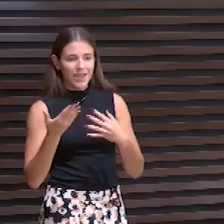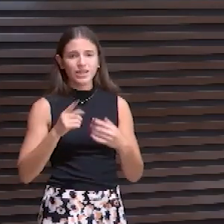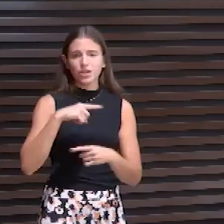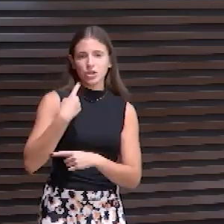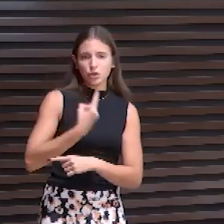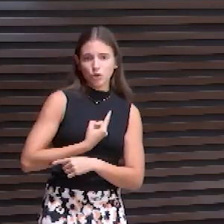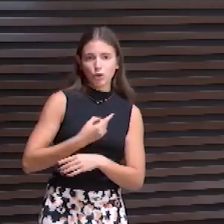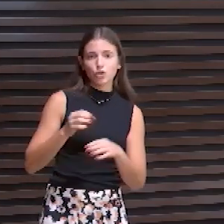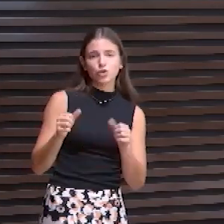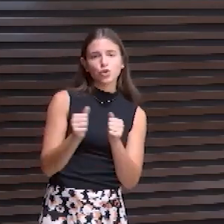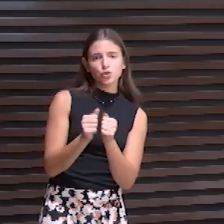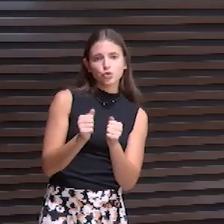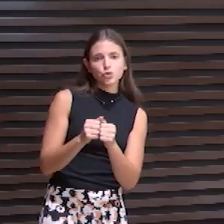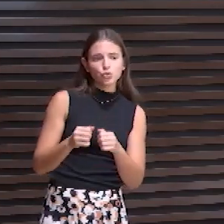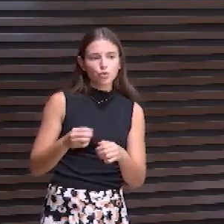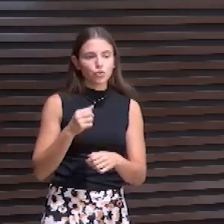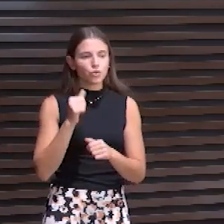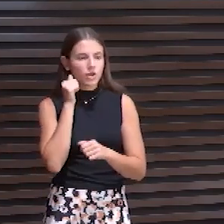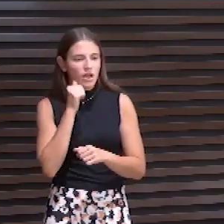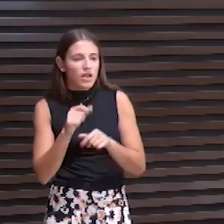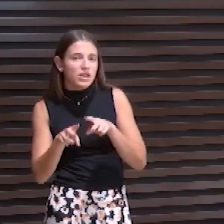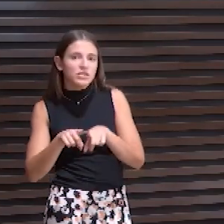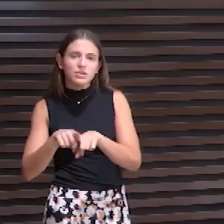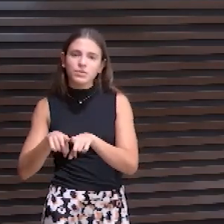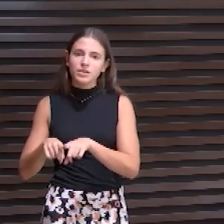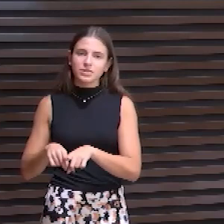E escandalizavam-se nele.